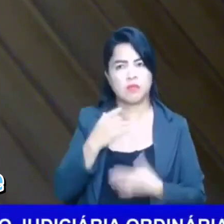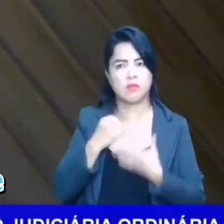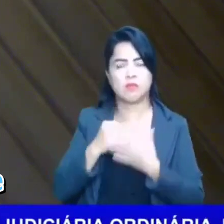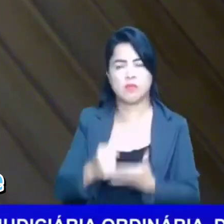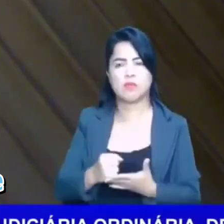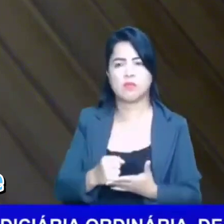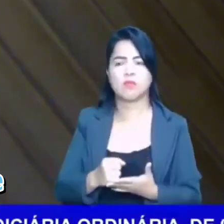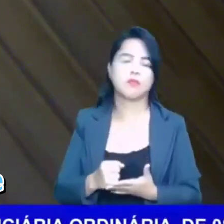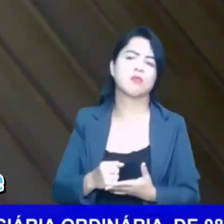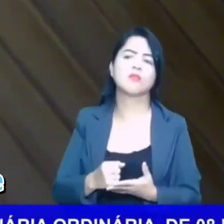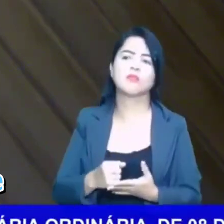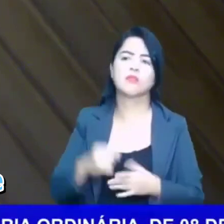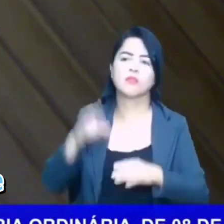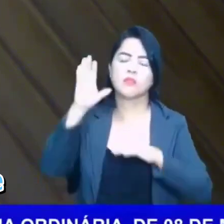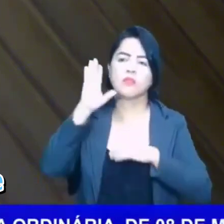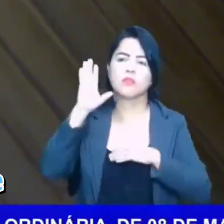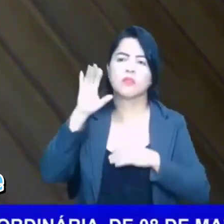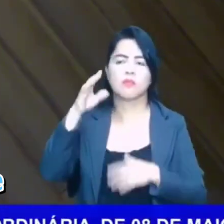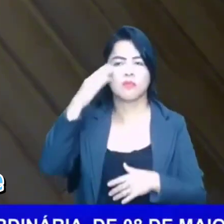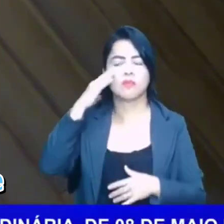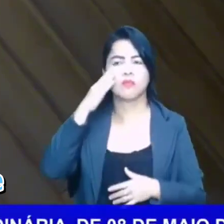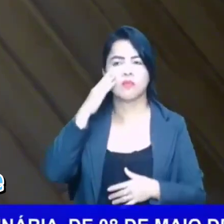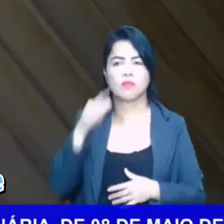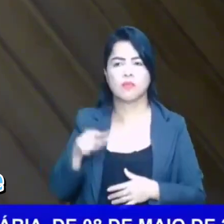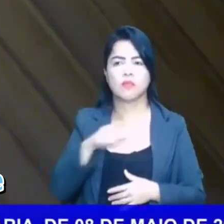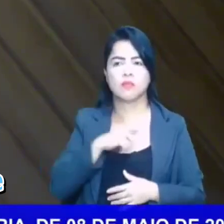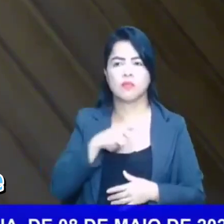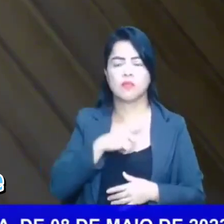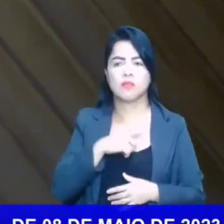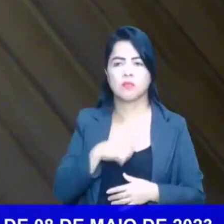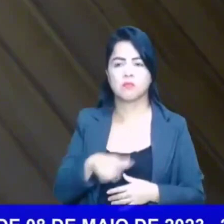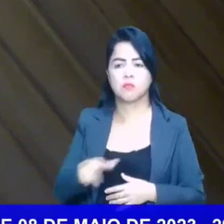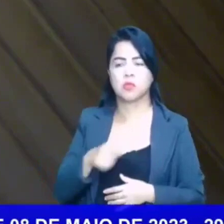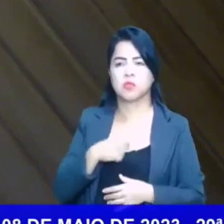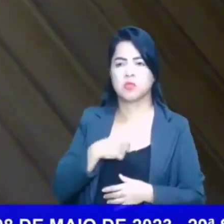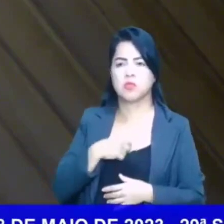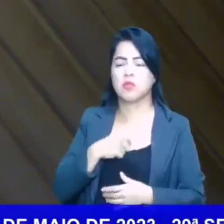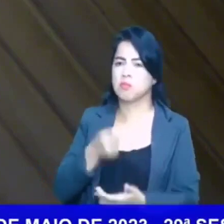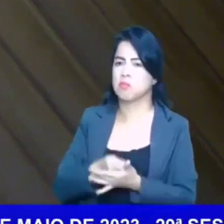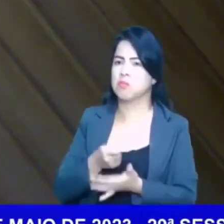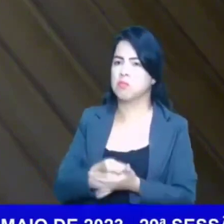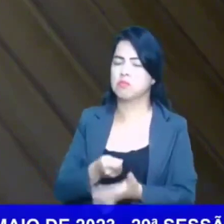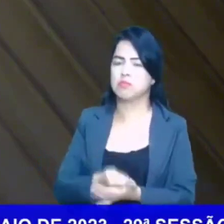candidatura de Jaime Nunes, e ele entendeu ali que ele estava sendo ameaçado.